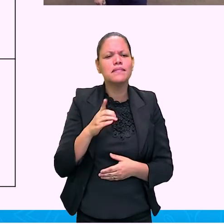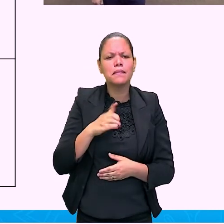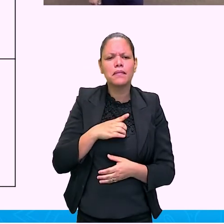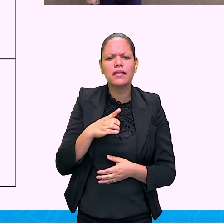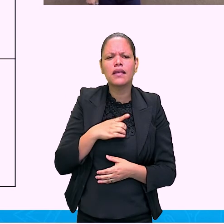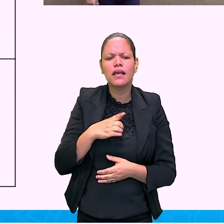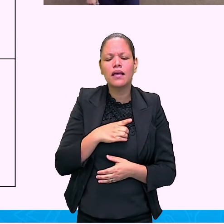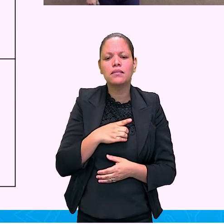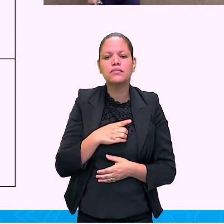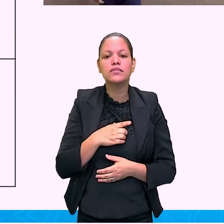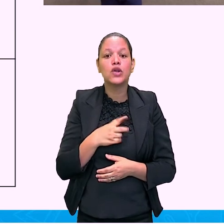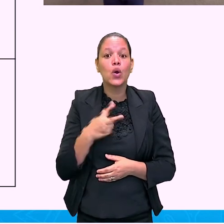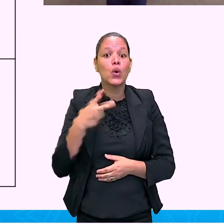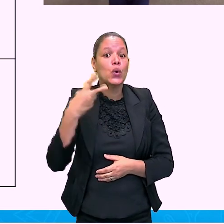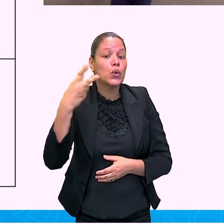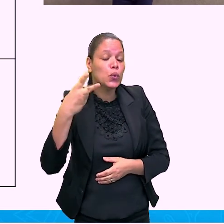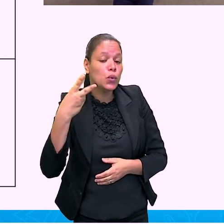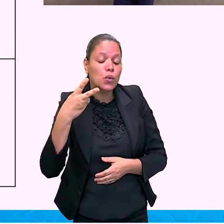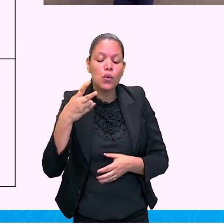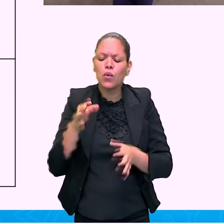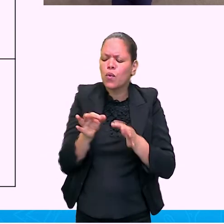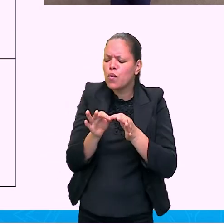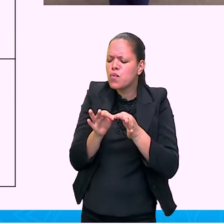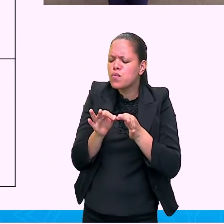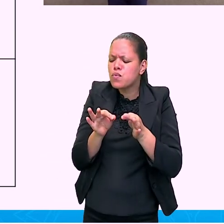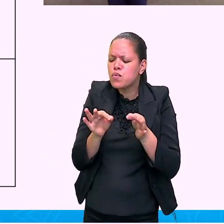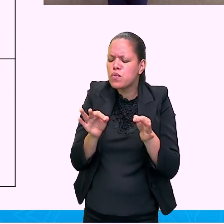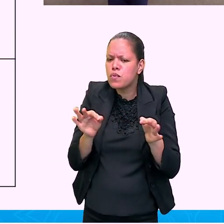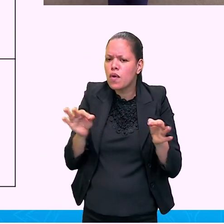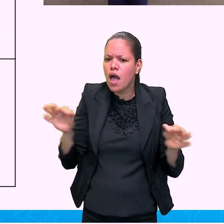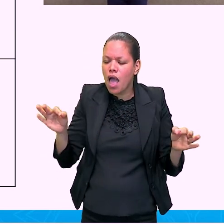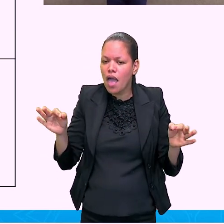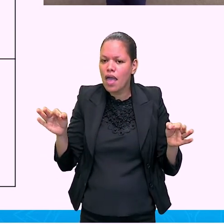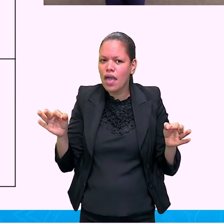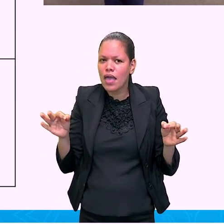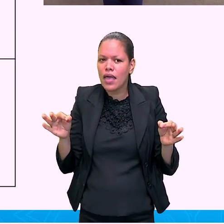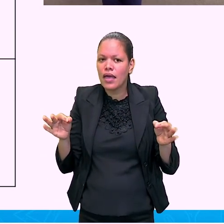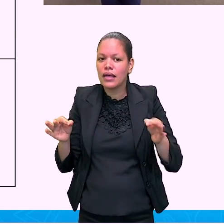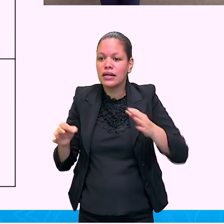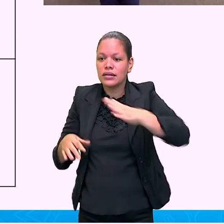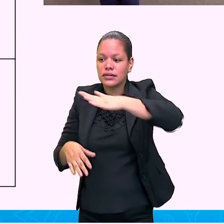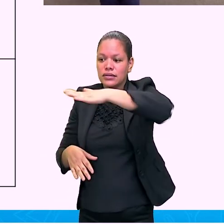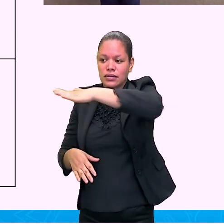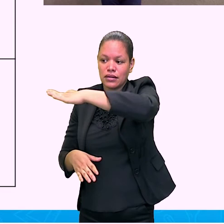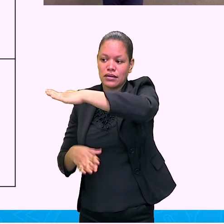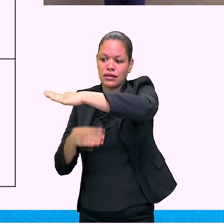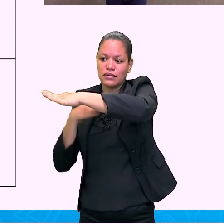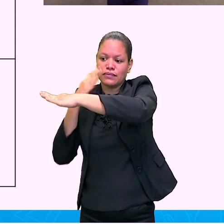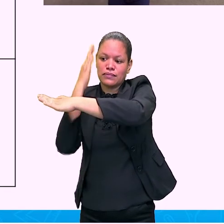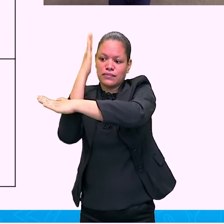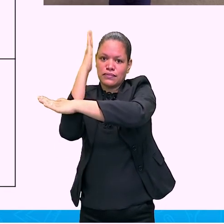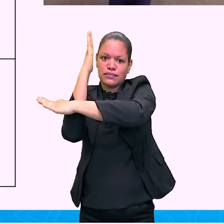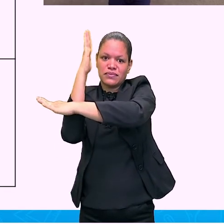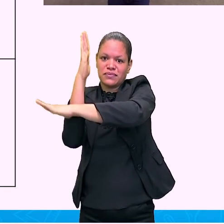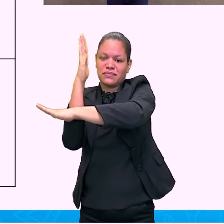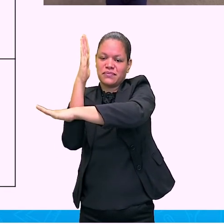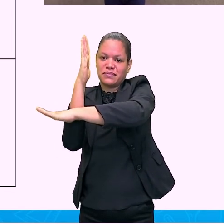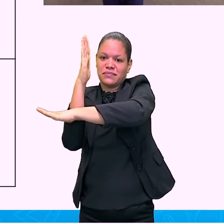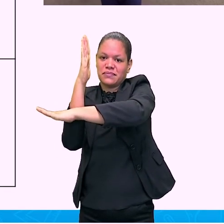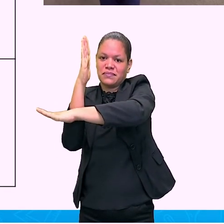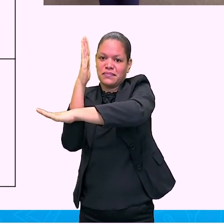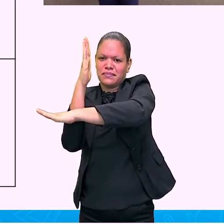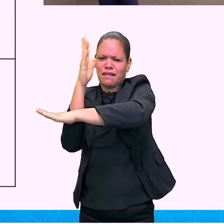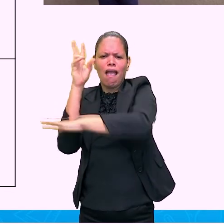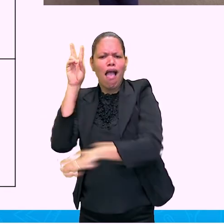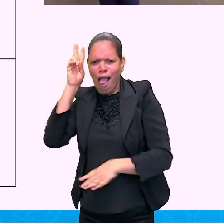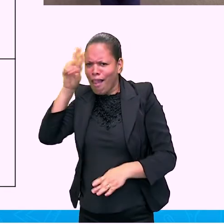mas aí a gente já consegue perceber que forma, lembra da dica? O L perfeito? Então, essa reta, esse conjunto de retas